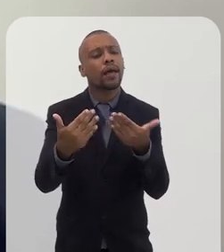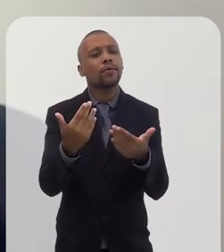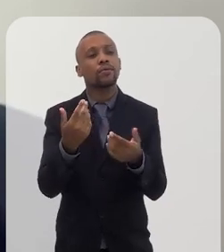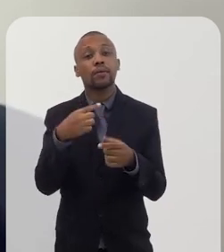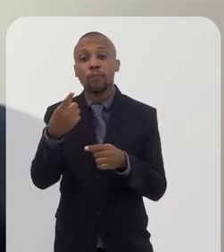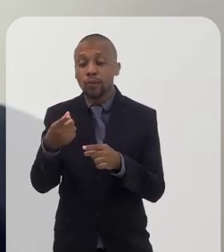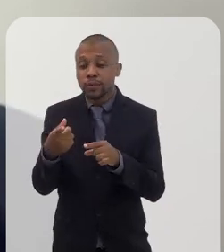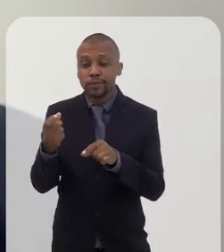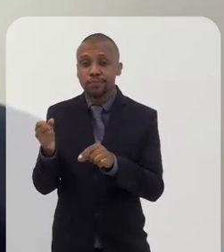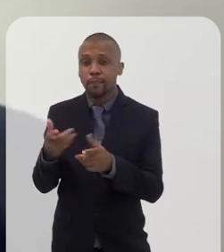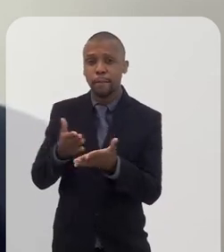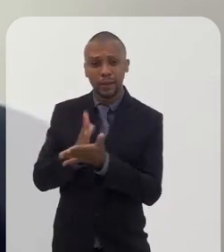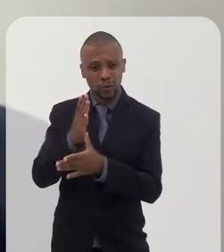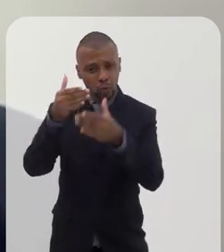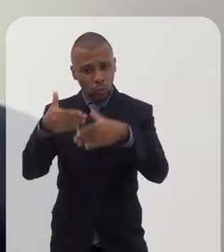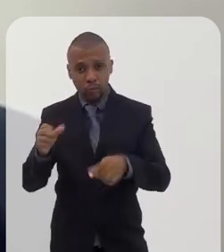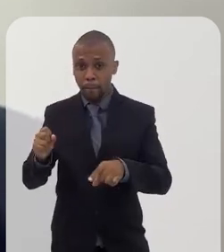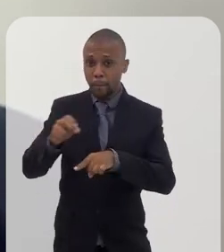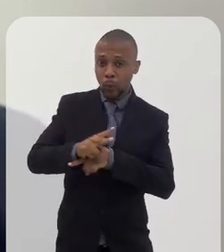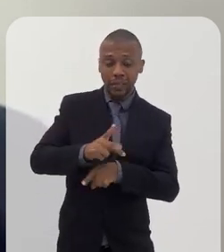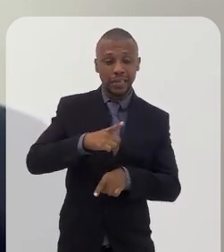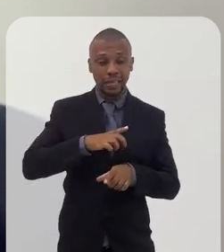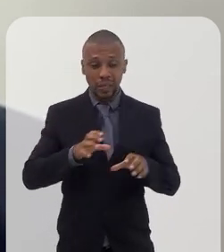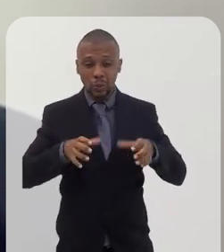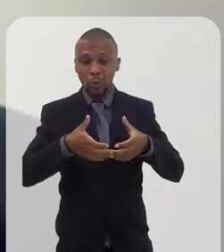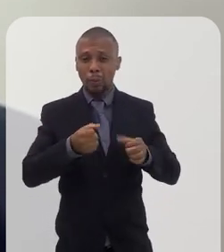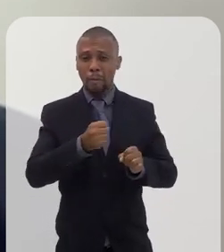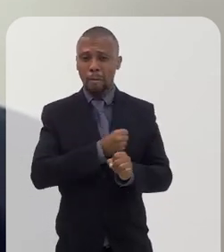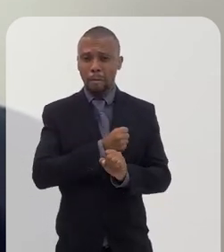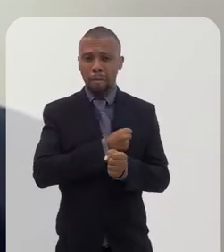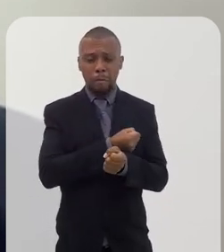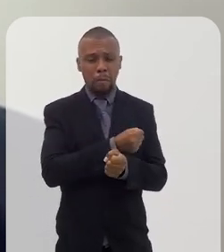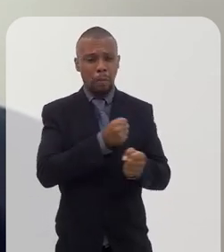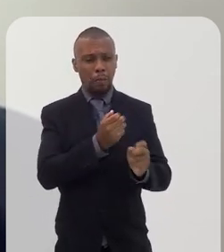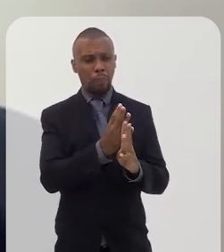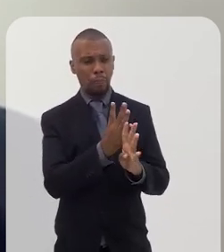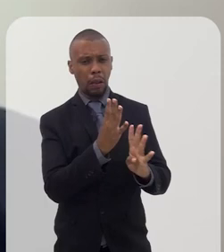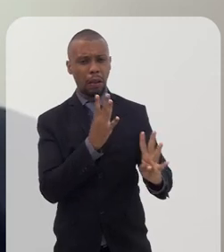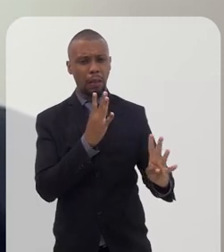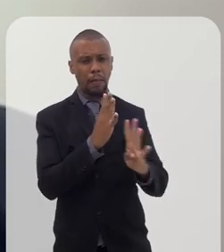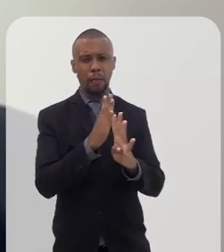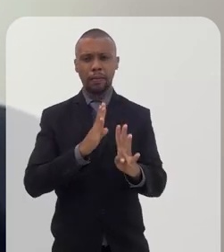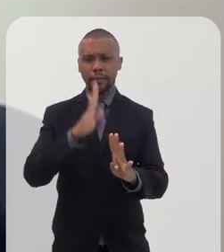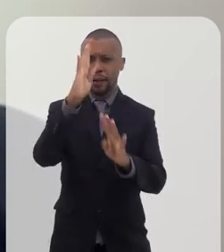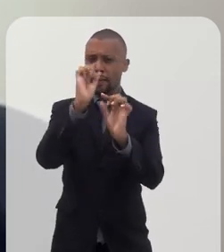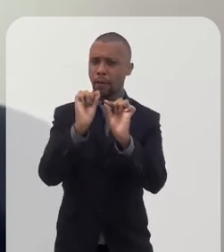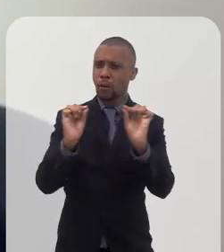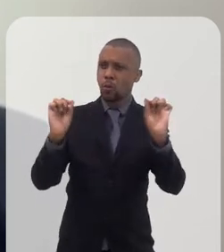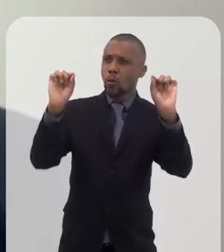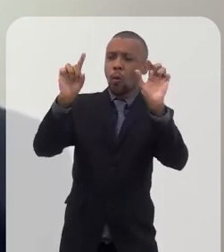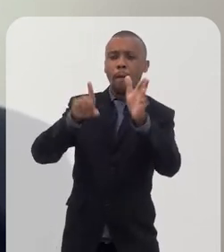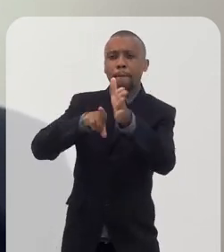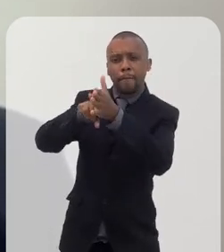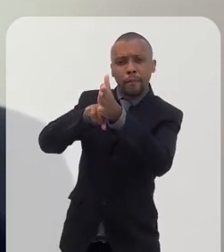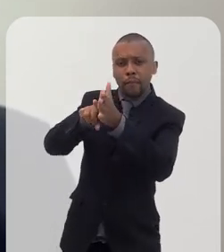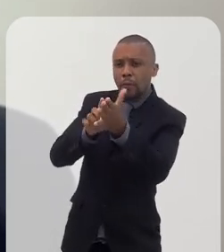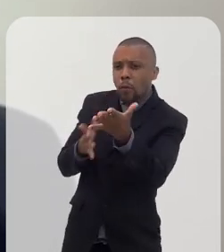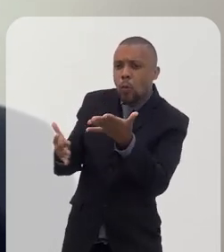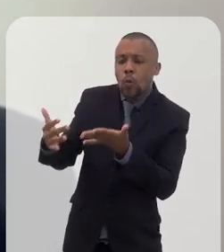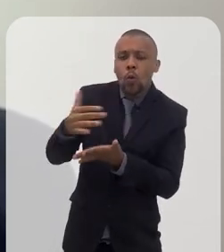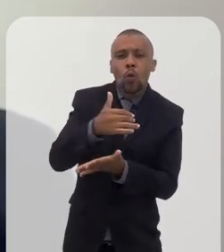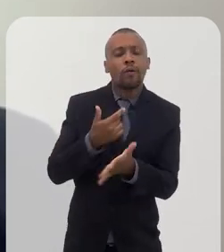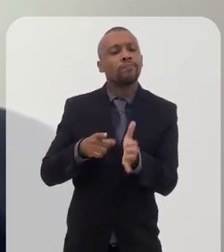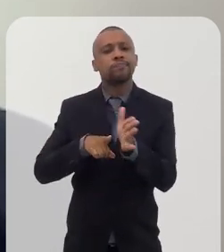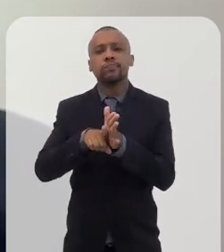de treinamento desse exército, né, que vai estar pelo país levantando as informações